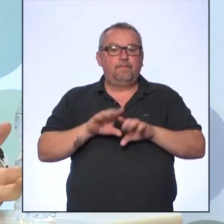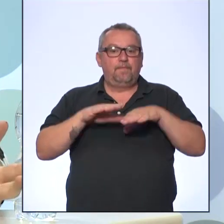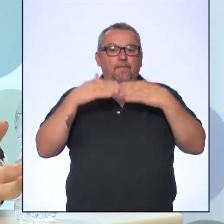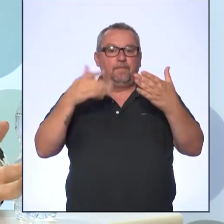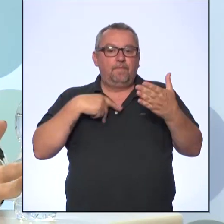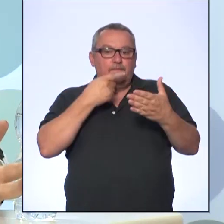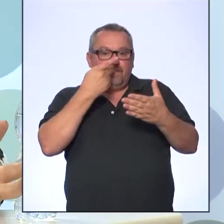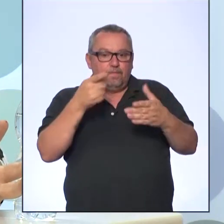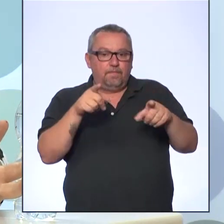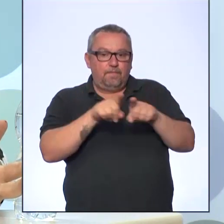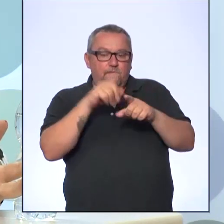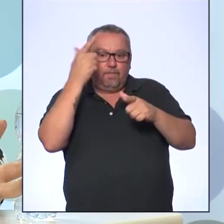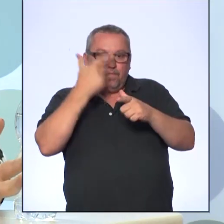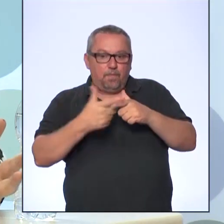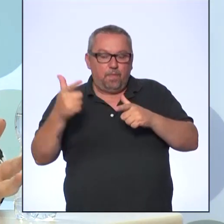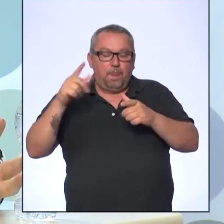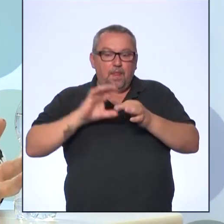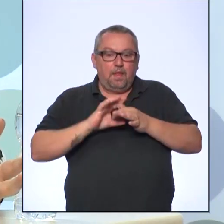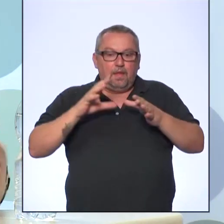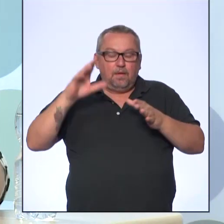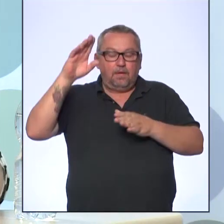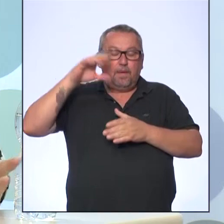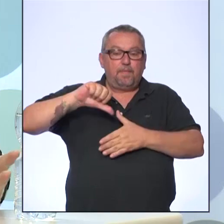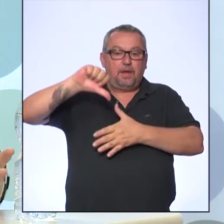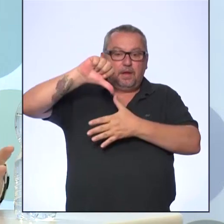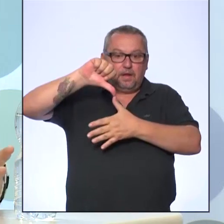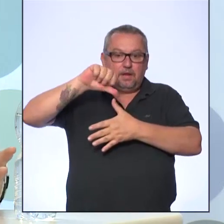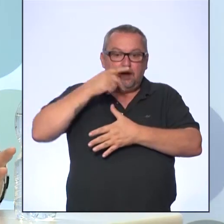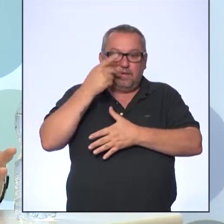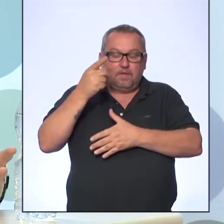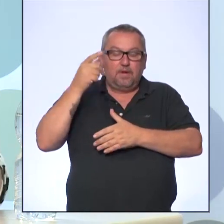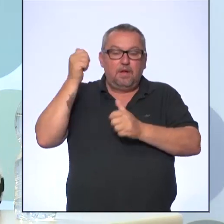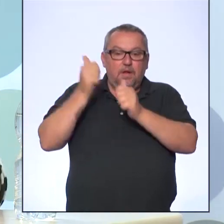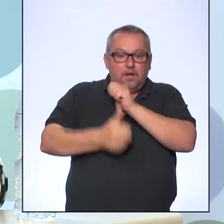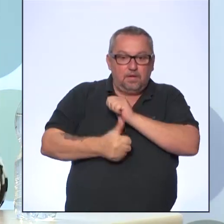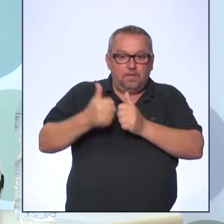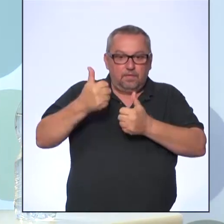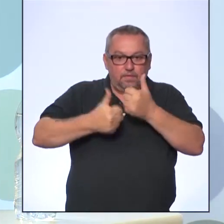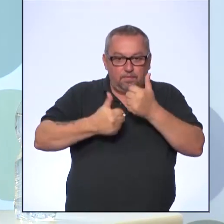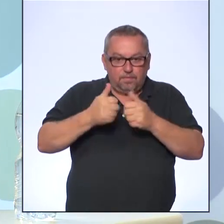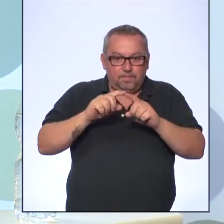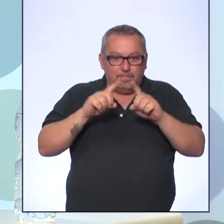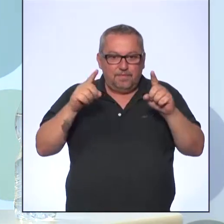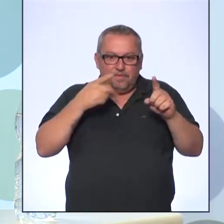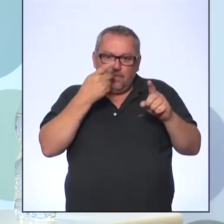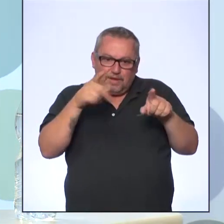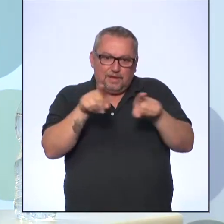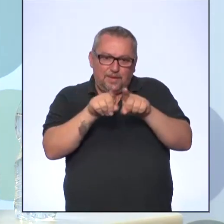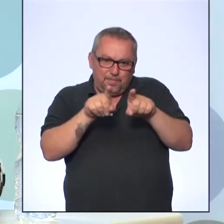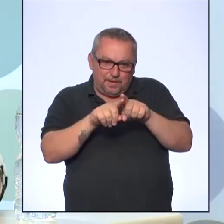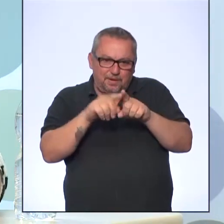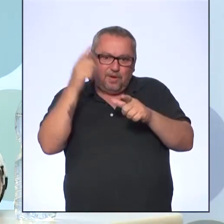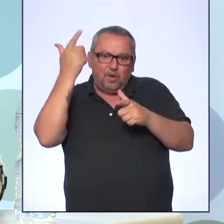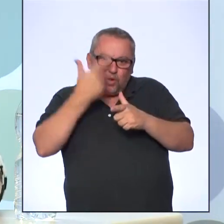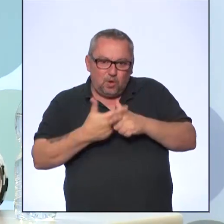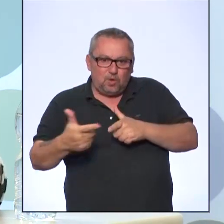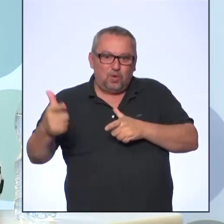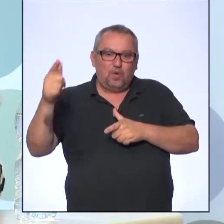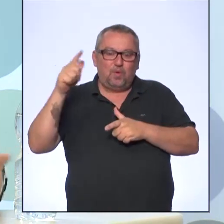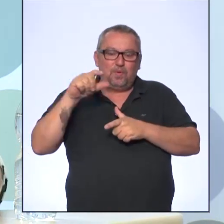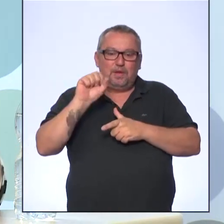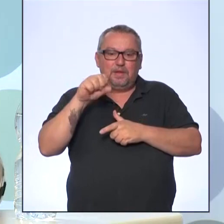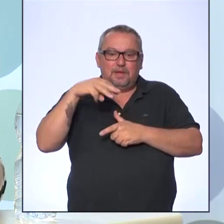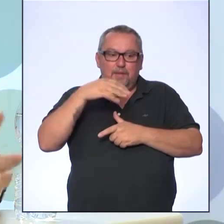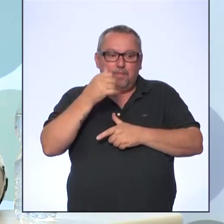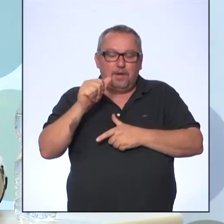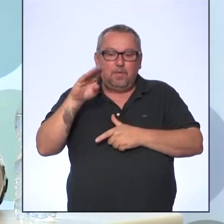gente está falando aqui sobre os Libertadores da América, a gente não vai falar sobre o campeonato de futebol hoje, mas vamos falar sobre o Simão